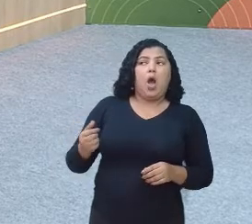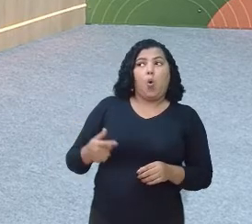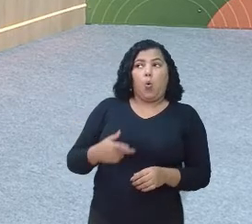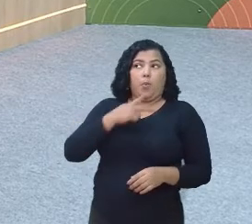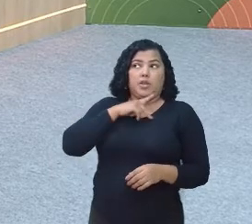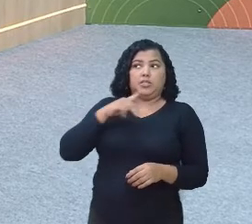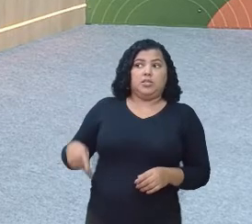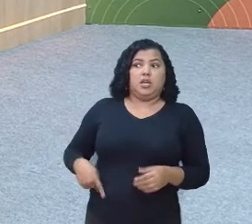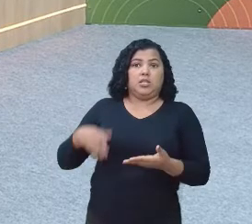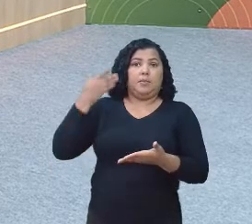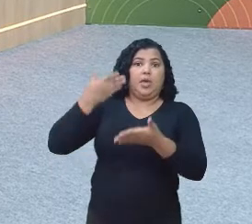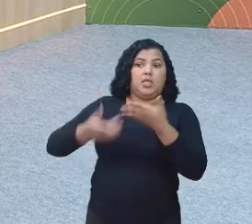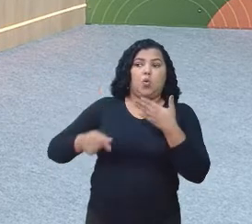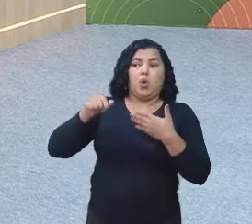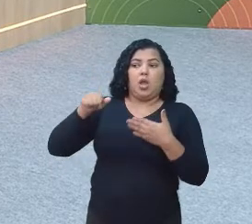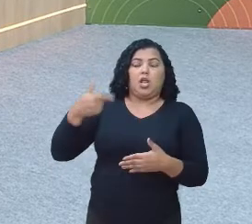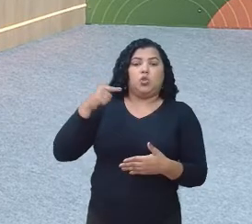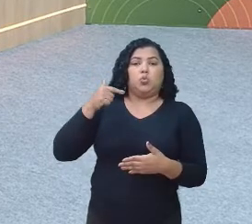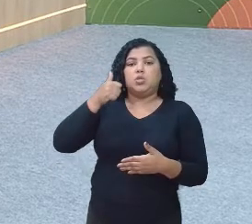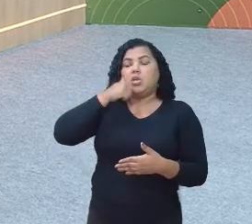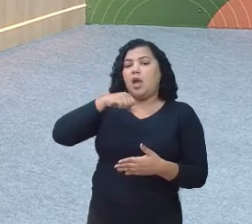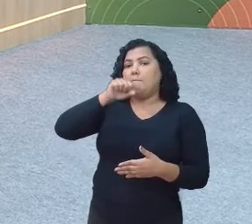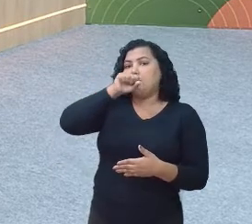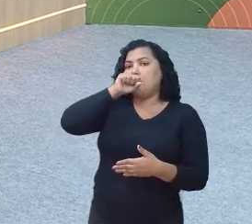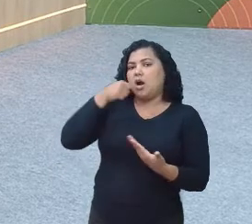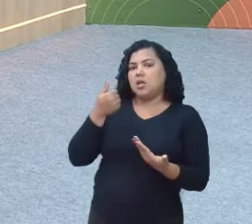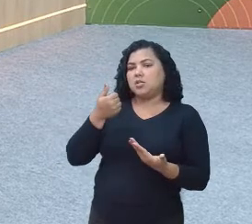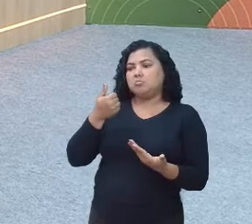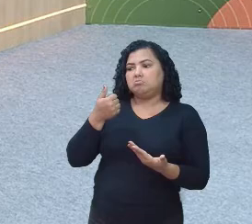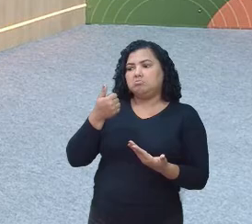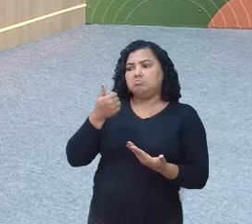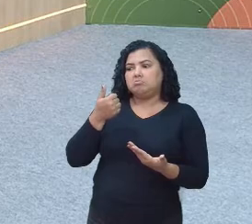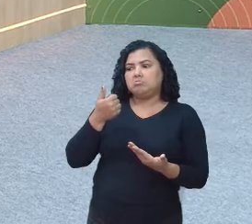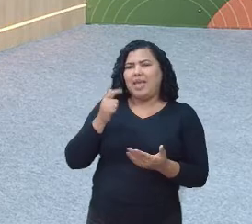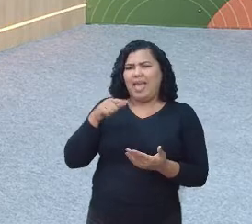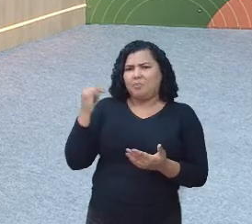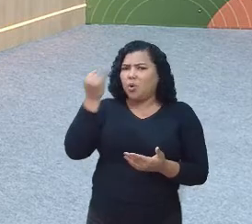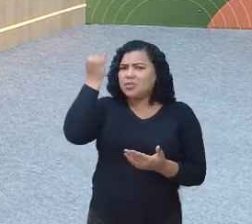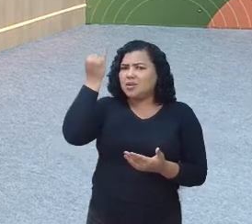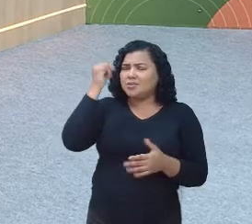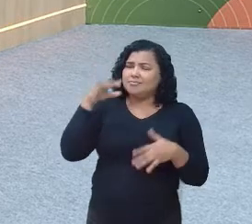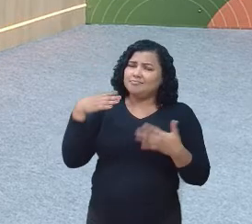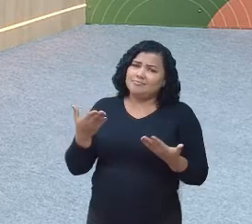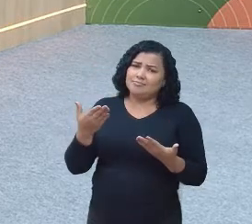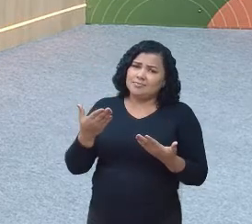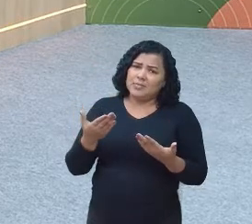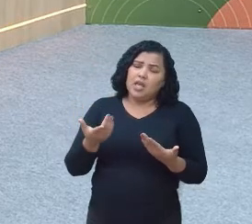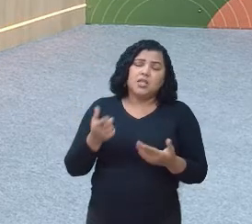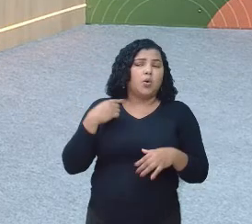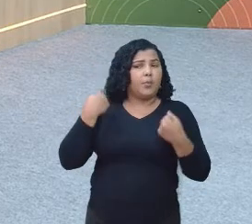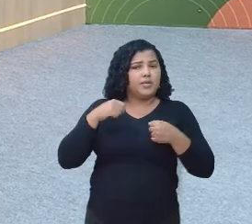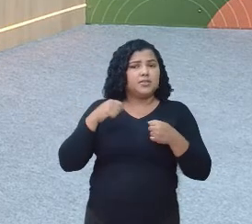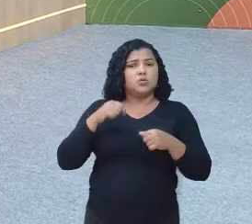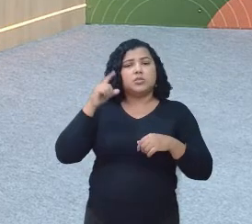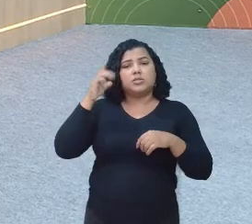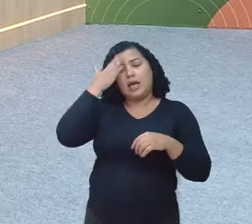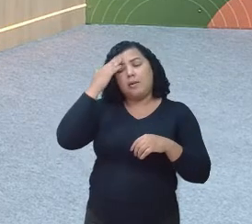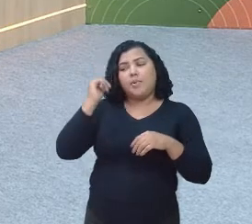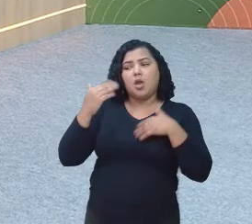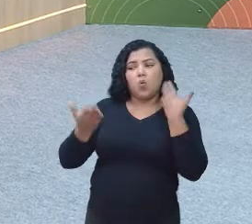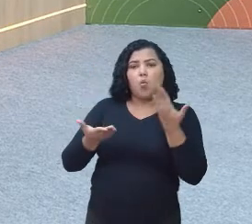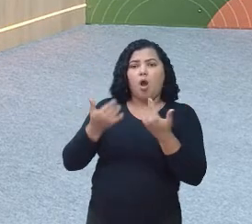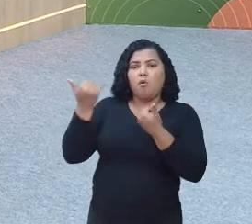minha pesquisa? Talvez não seja, né? Apenas a título de curiosidade. Então, eu preciso aí selecionar as